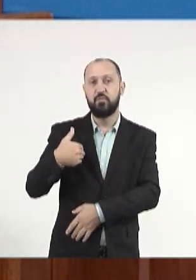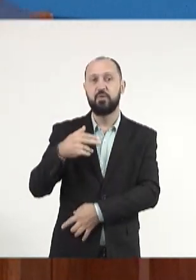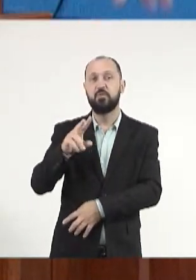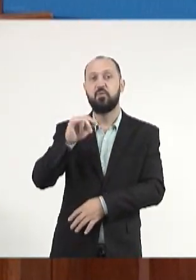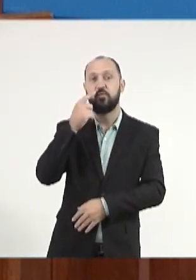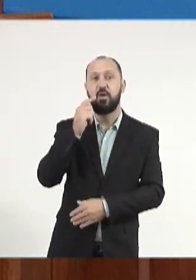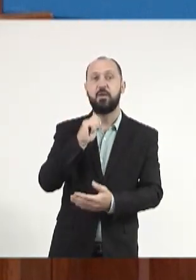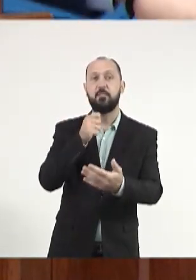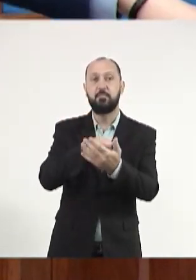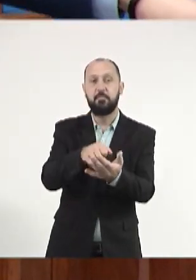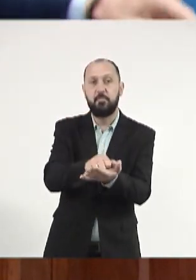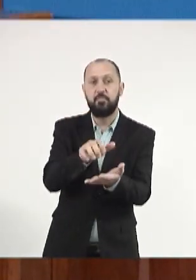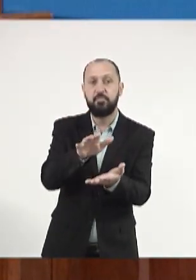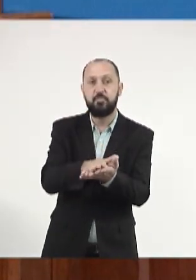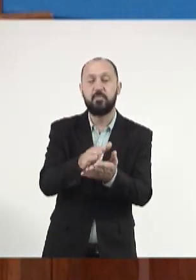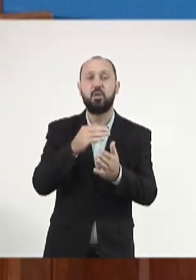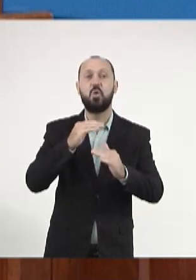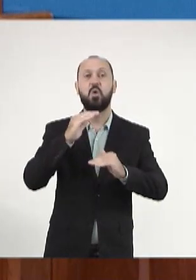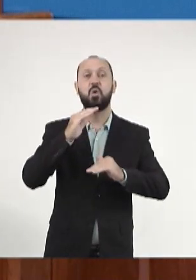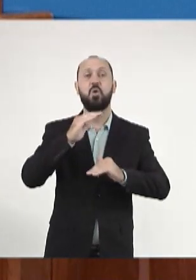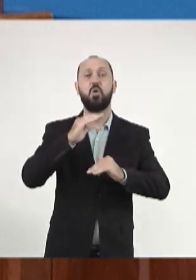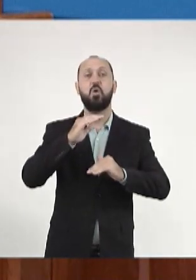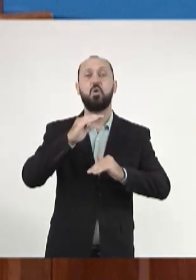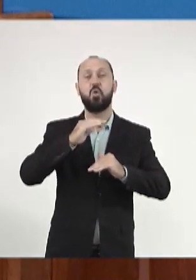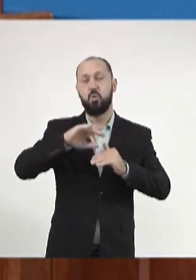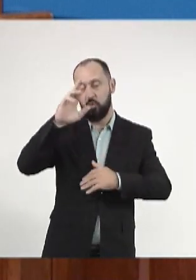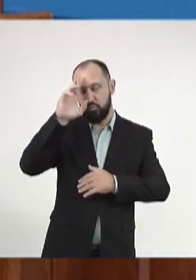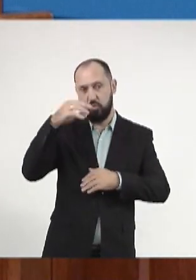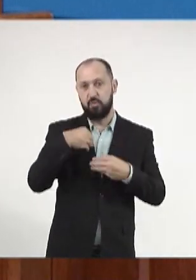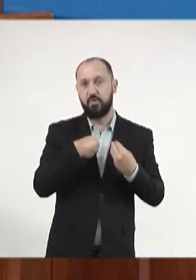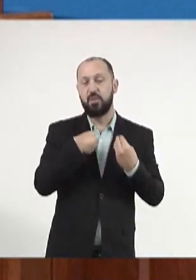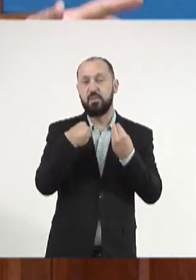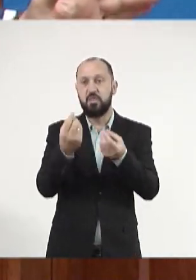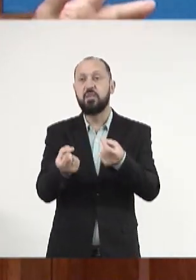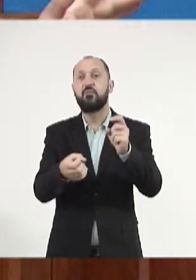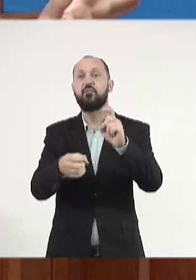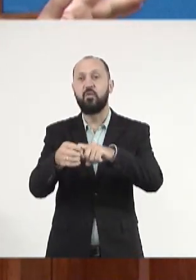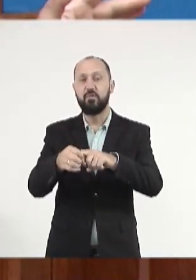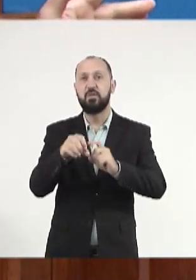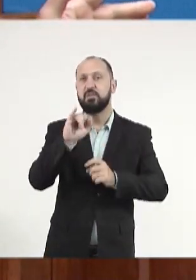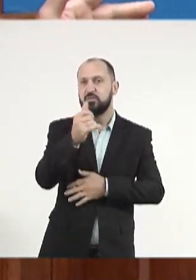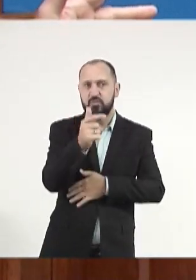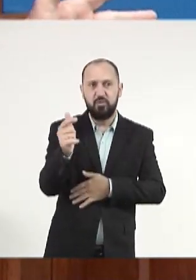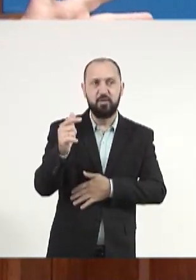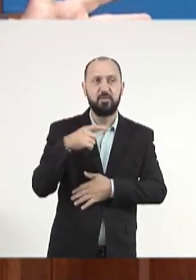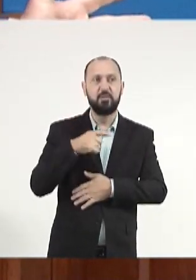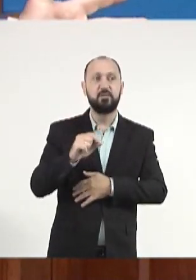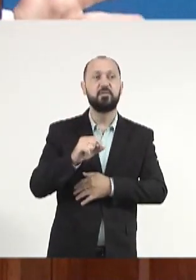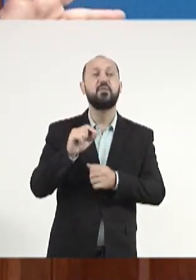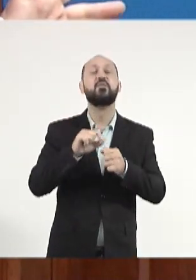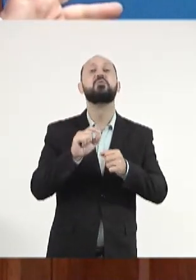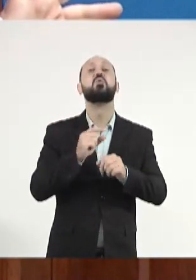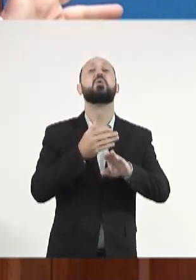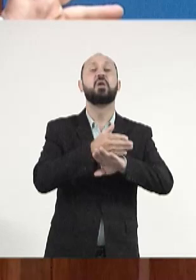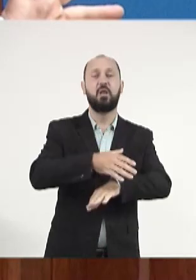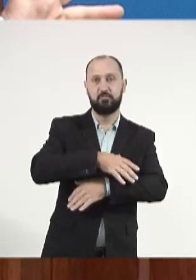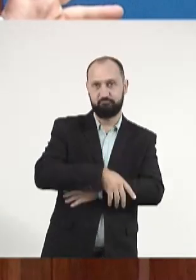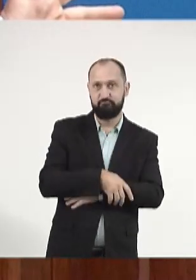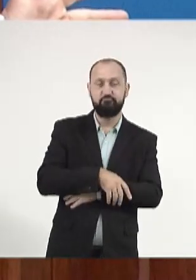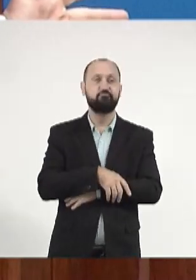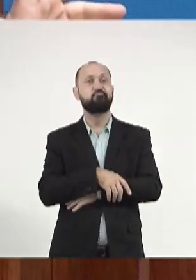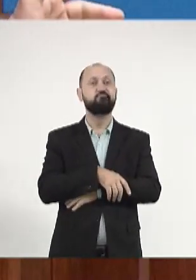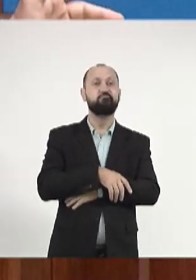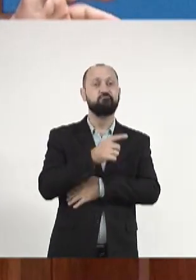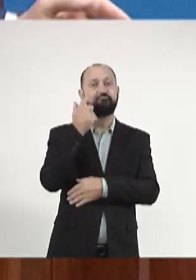vai indenizar o proprietário dessa área e vai devolver a terra para vocês. Se não for assim, nós vamos fazer o que lá?